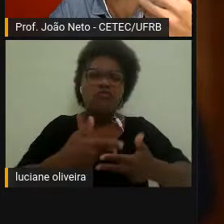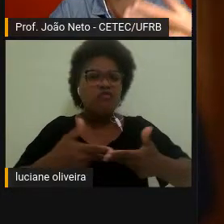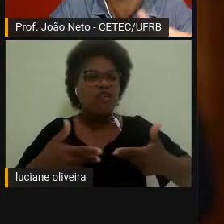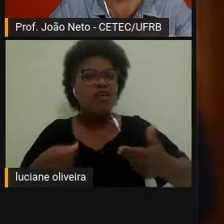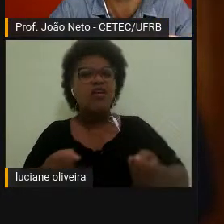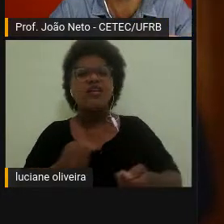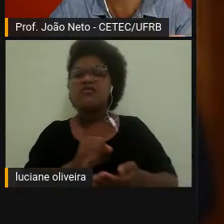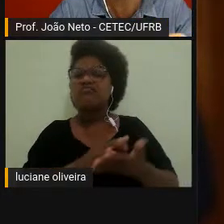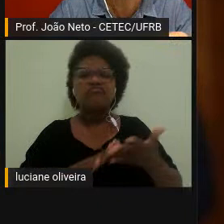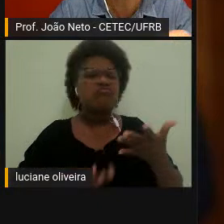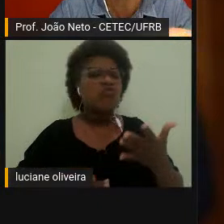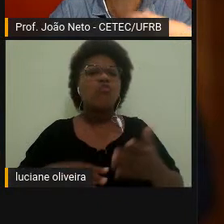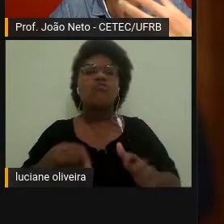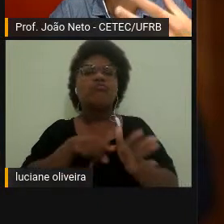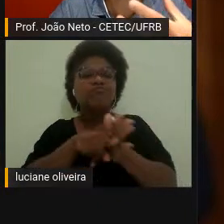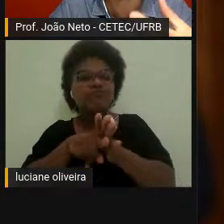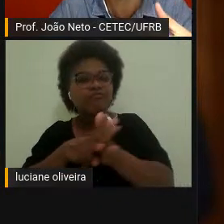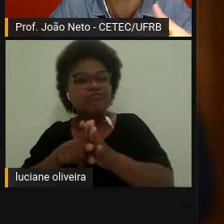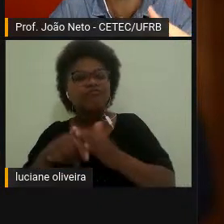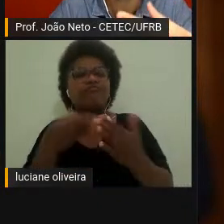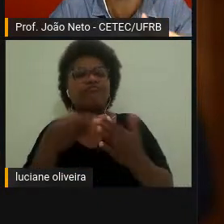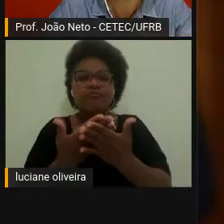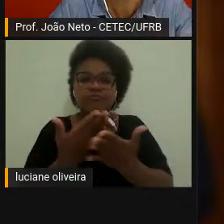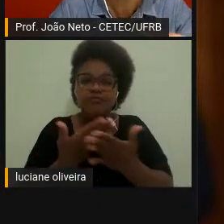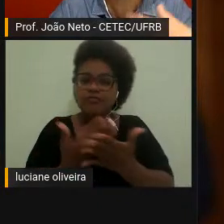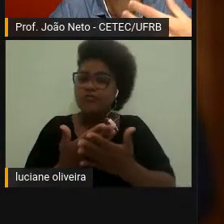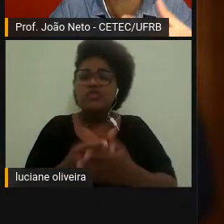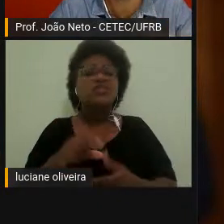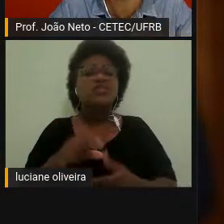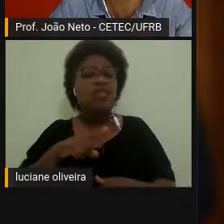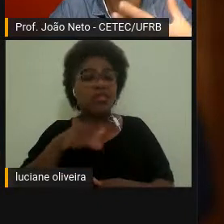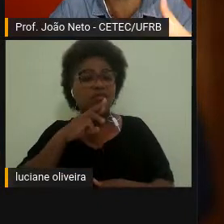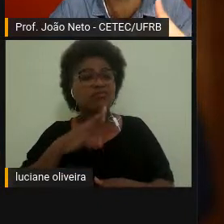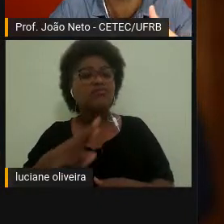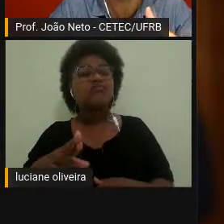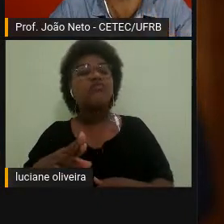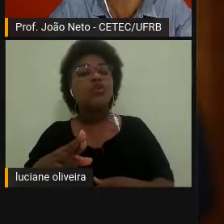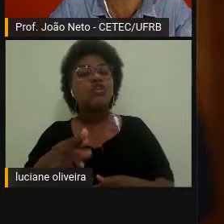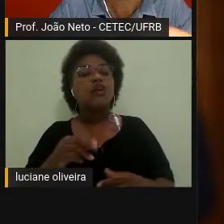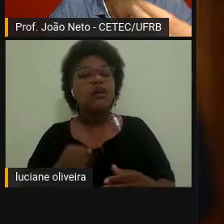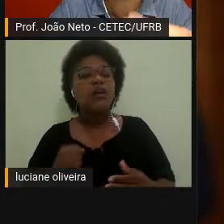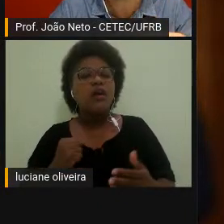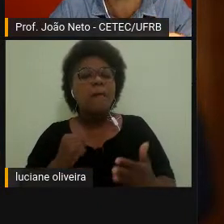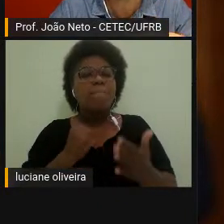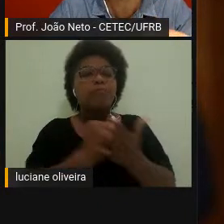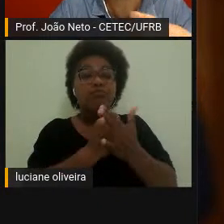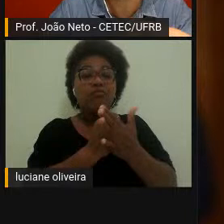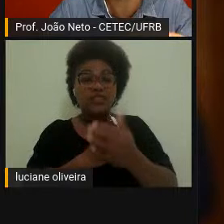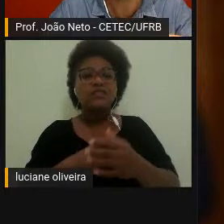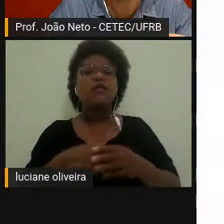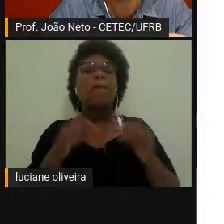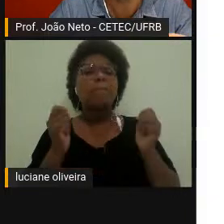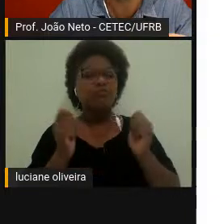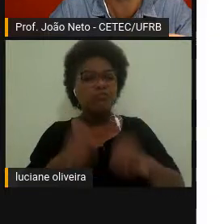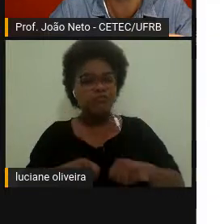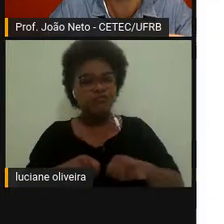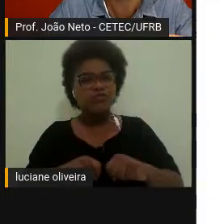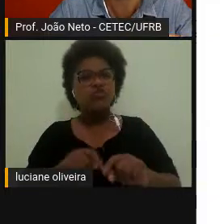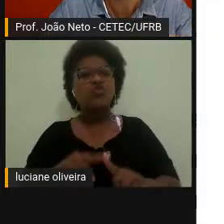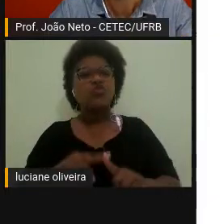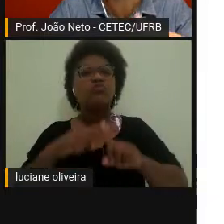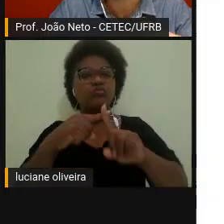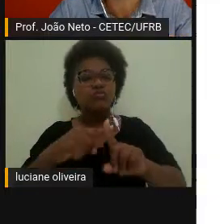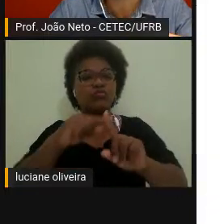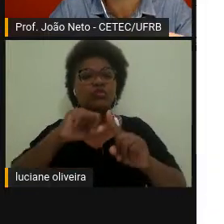pesquisador como estudioso enfim e ter resultado que impactam positivamente na sociedade na ciência como